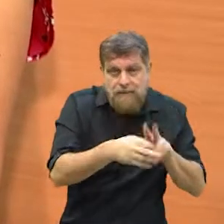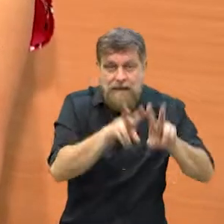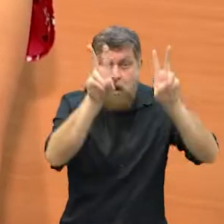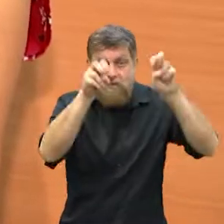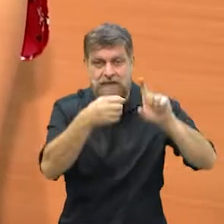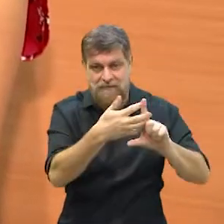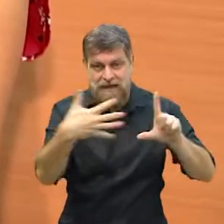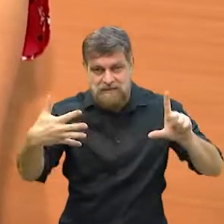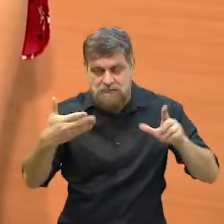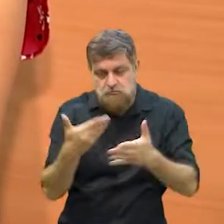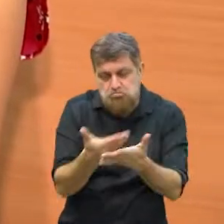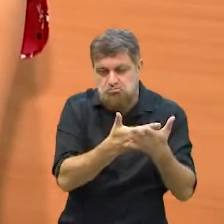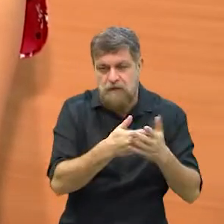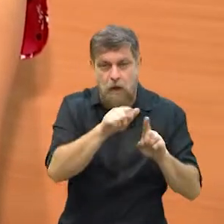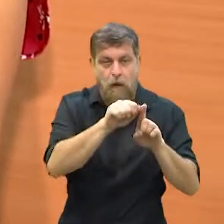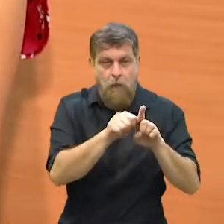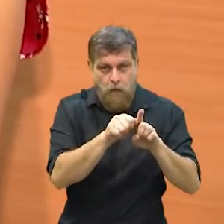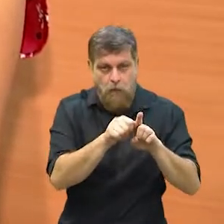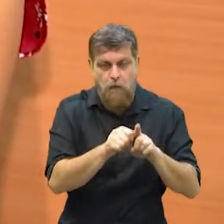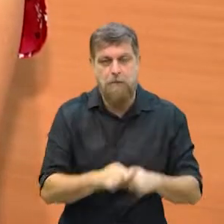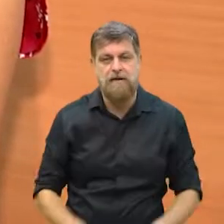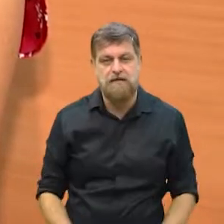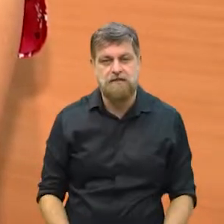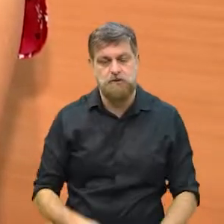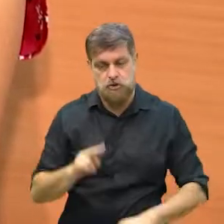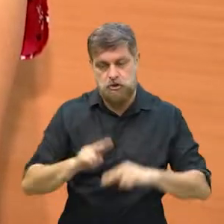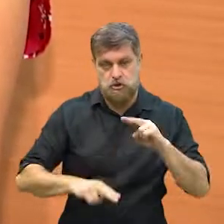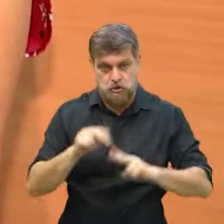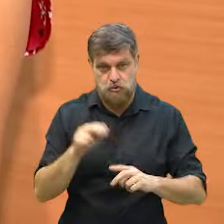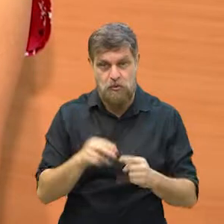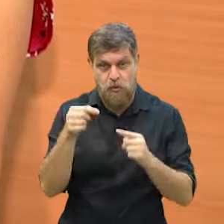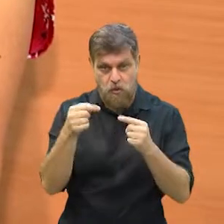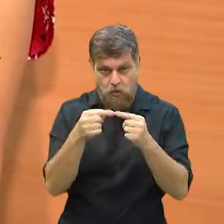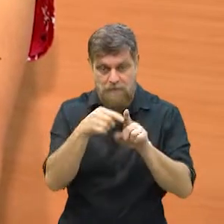sugeriu a temática LGBT em junho, que é o mês da diversidade,